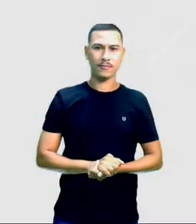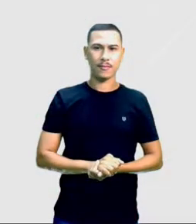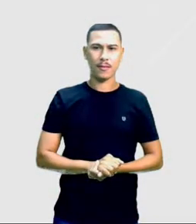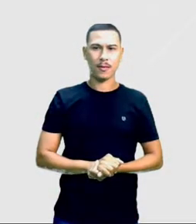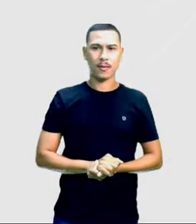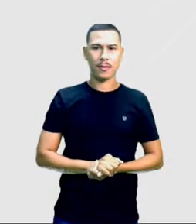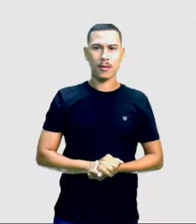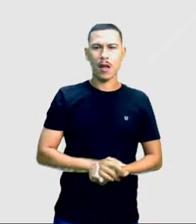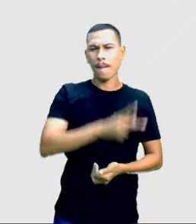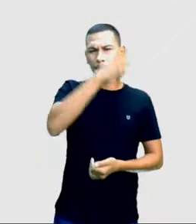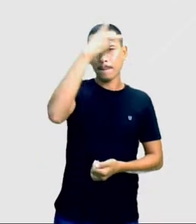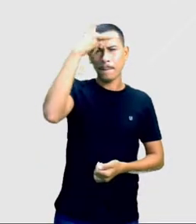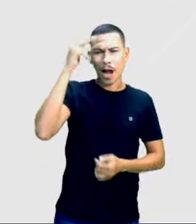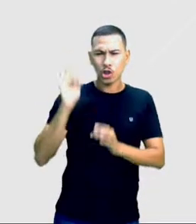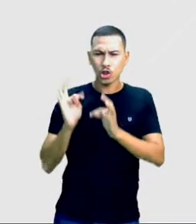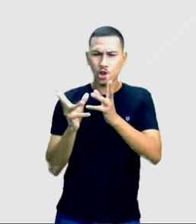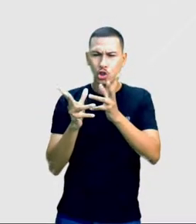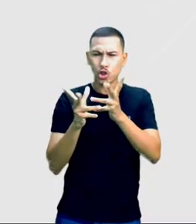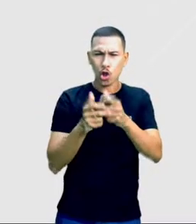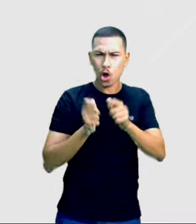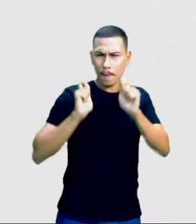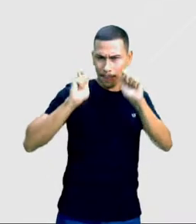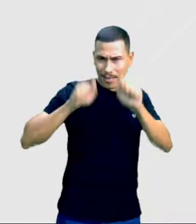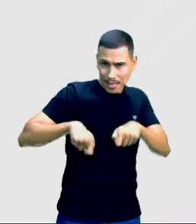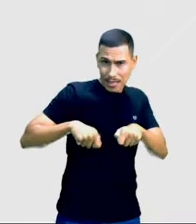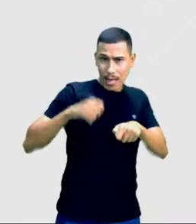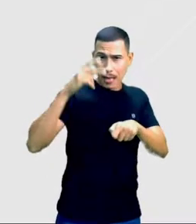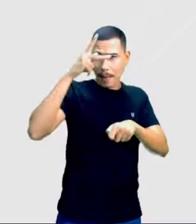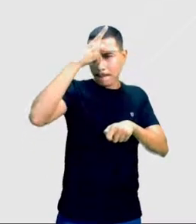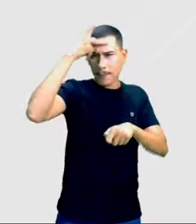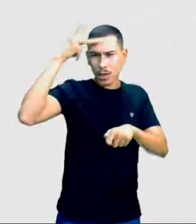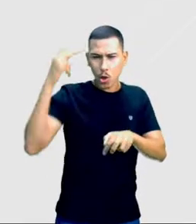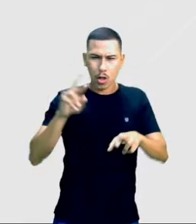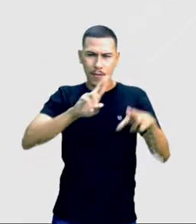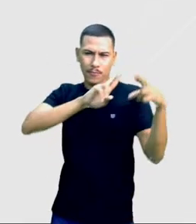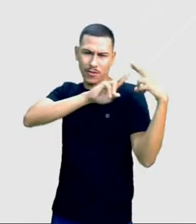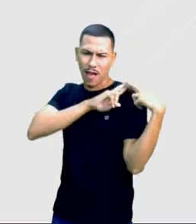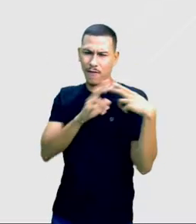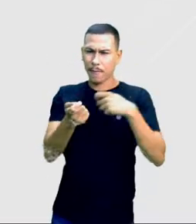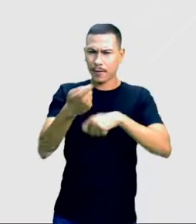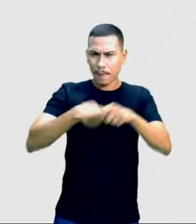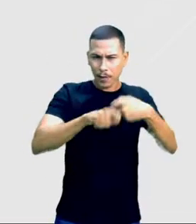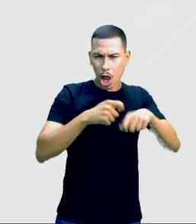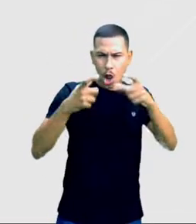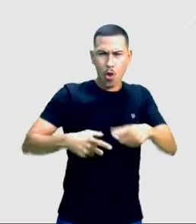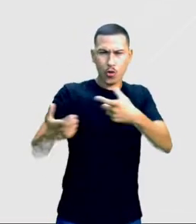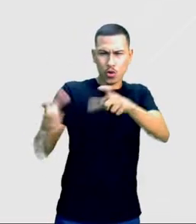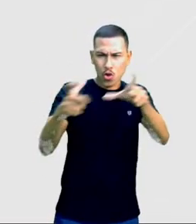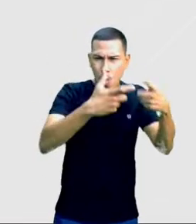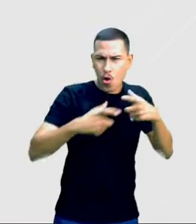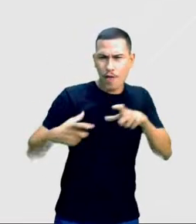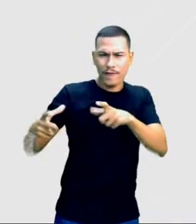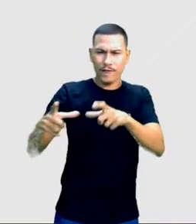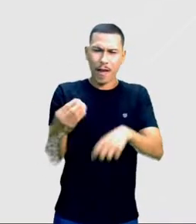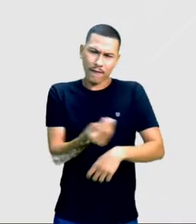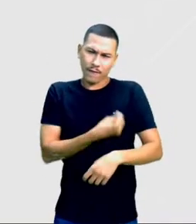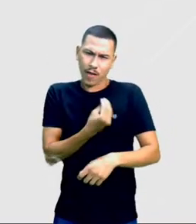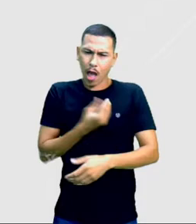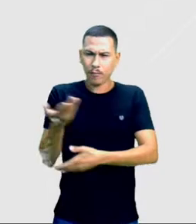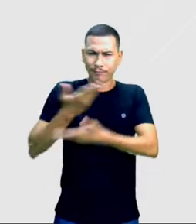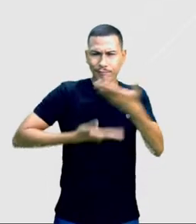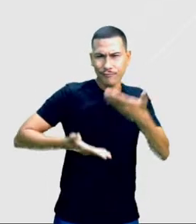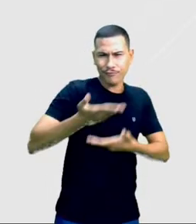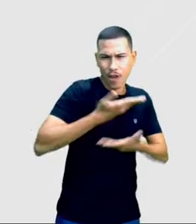Todas as pessoas precisam de governantes para administrar o espaço onde vivem. E aí eu trago